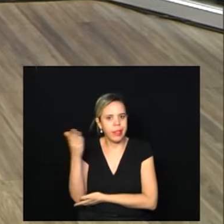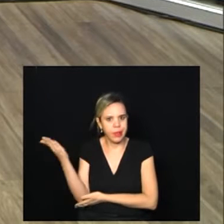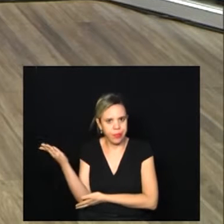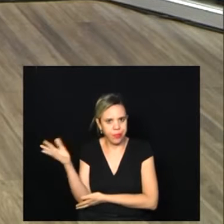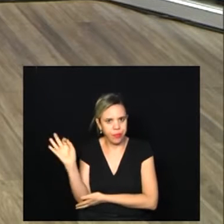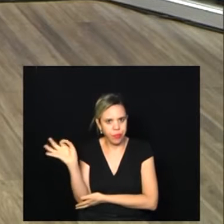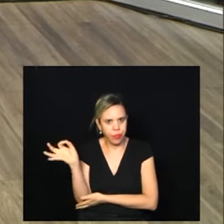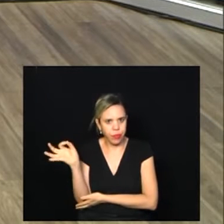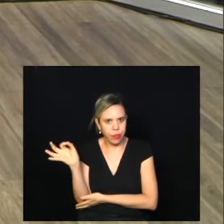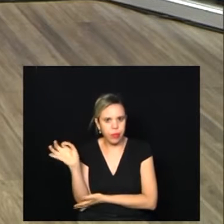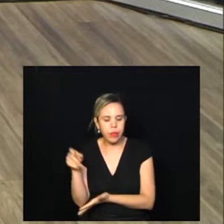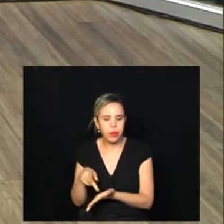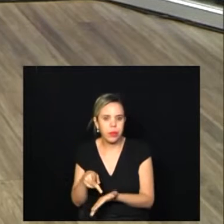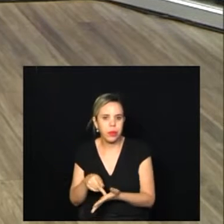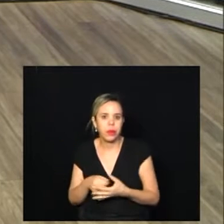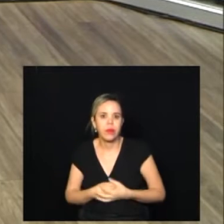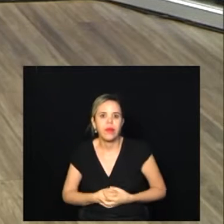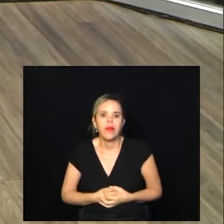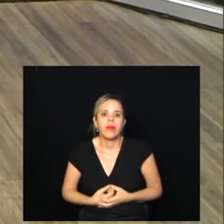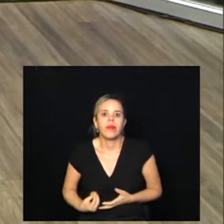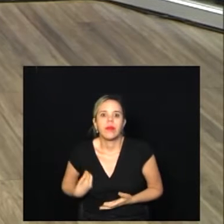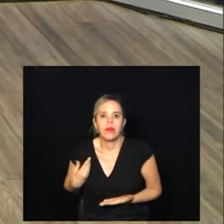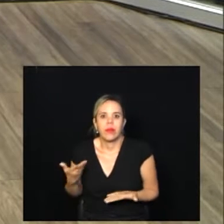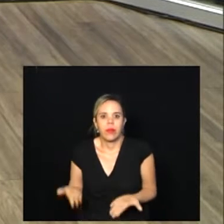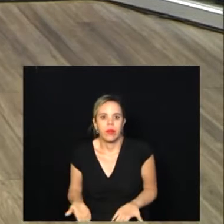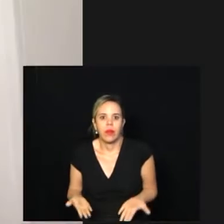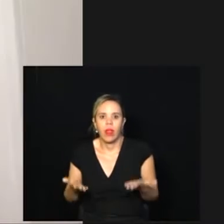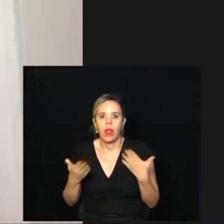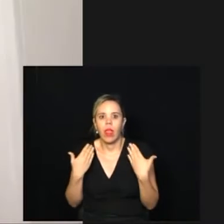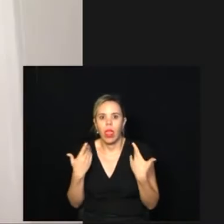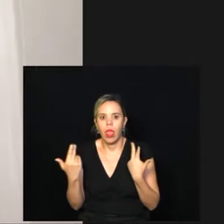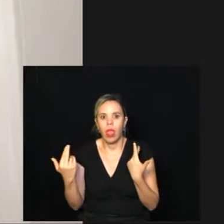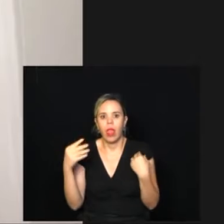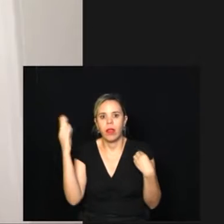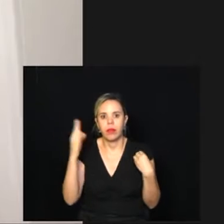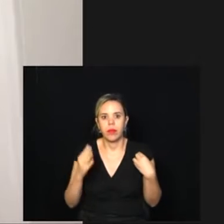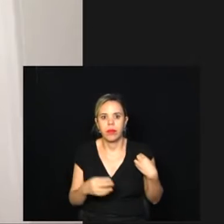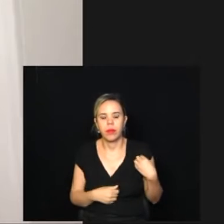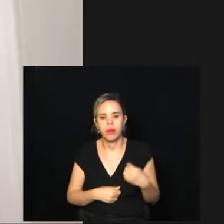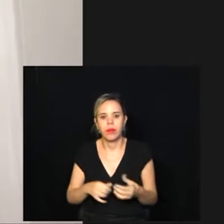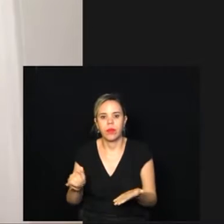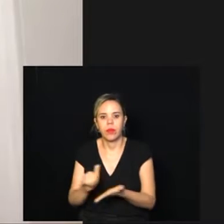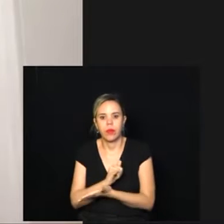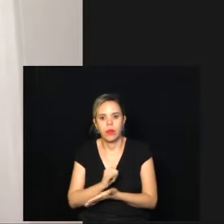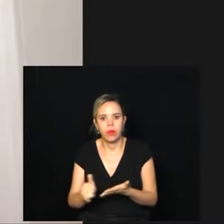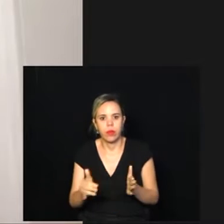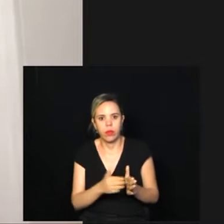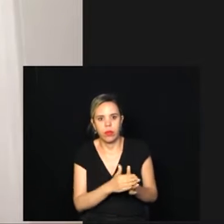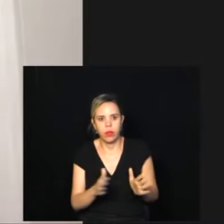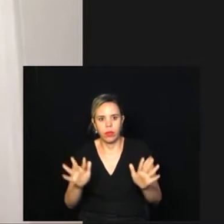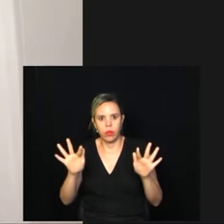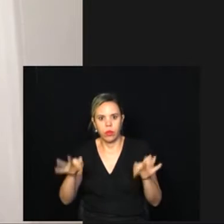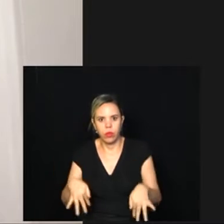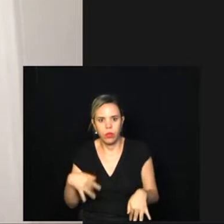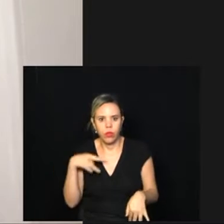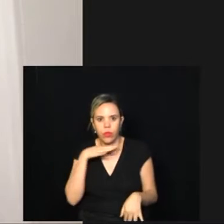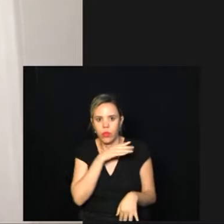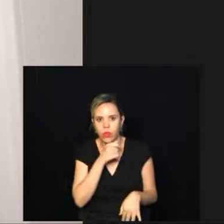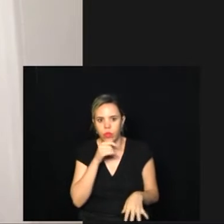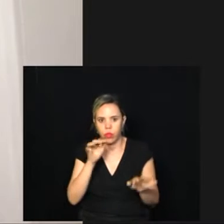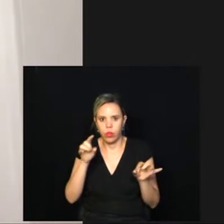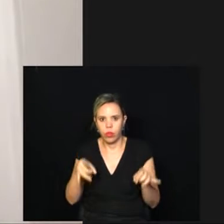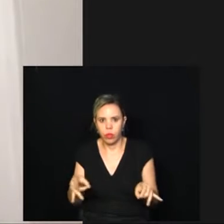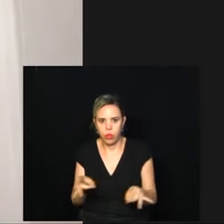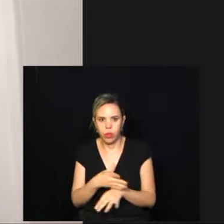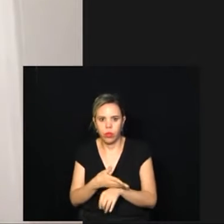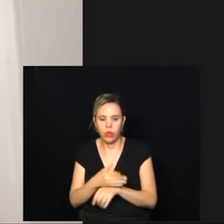mesmo? Exatamente. Estamos aqui num calor igual no Brasil. Nova York está no período ainda finalzinho do verão aí, pronto para entrar